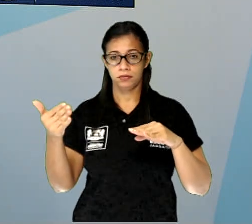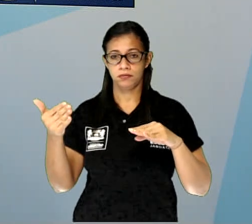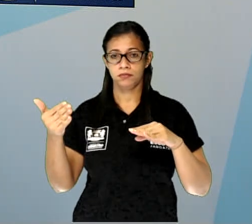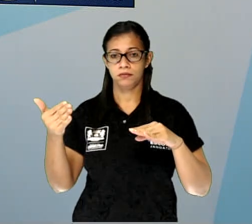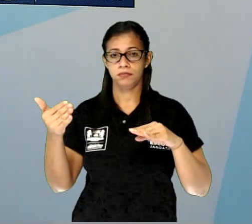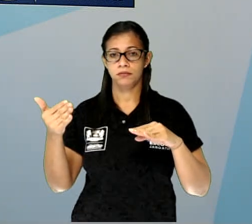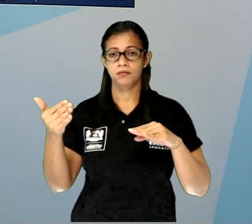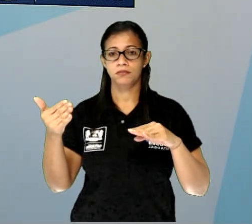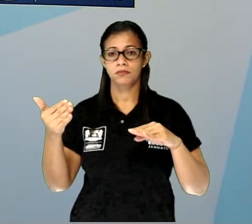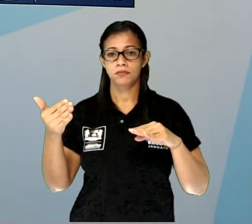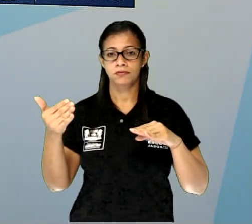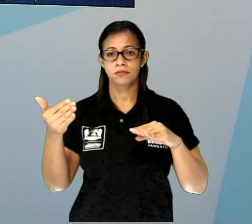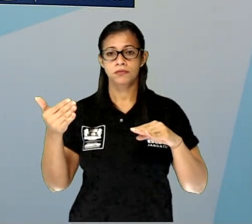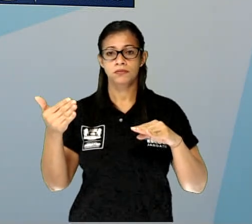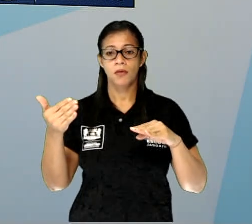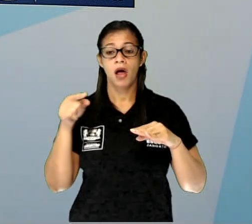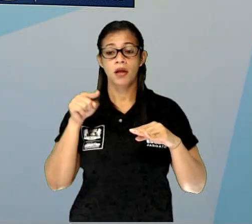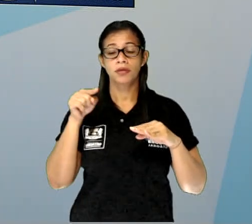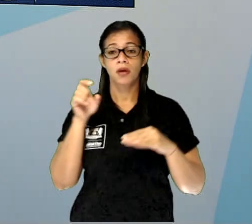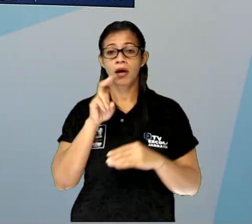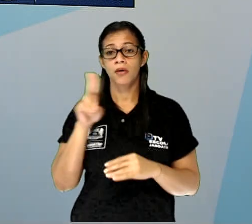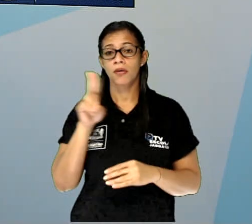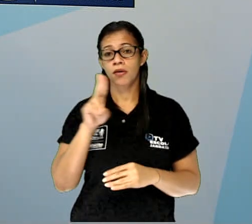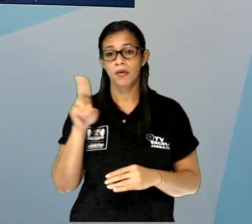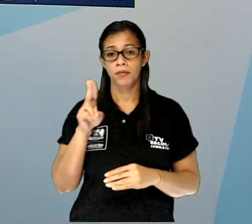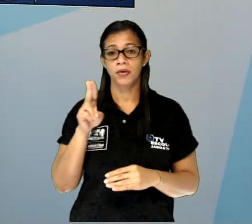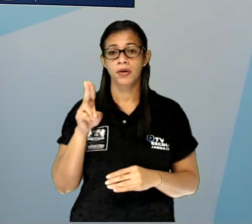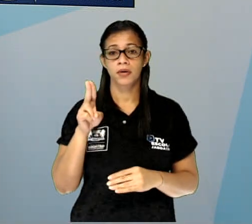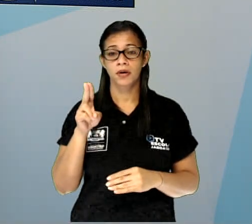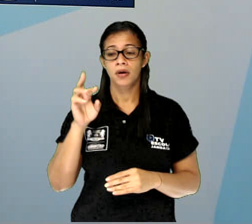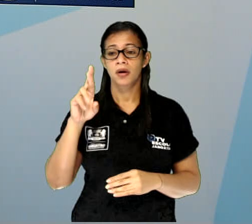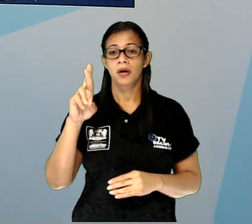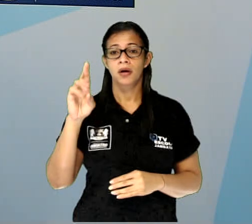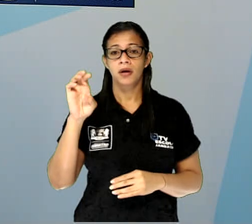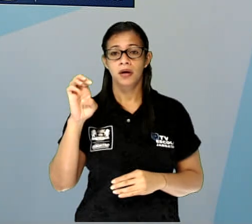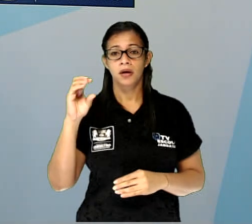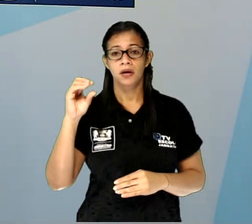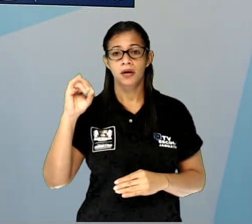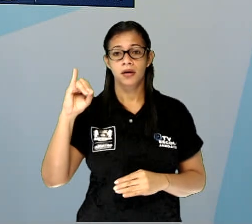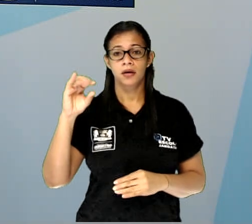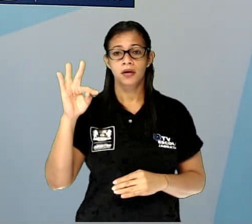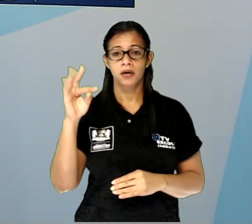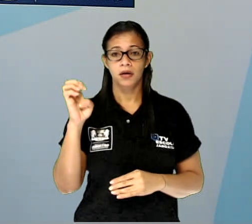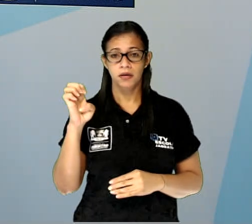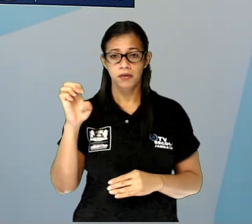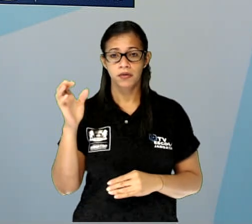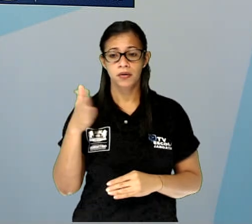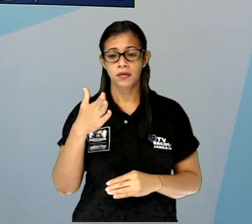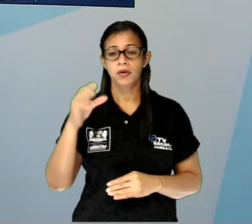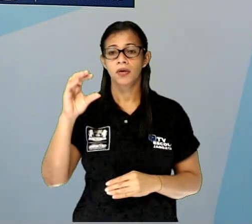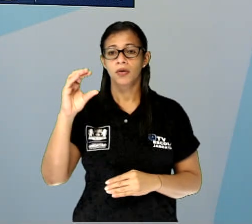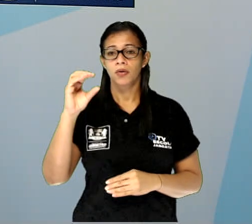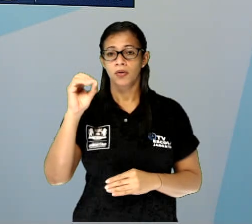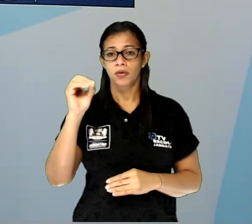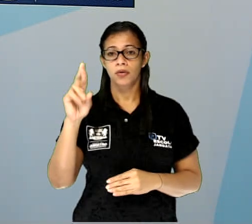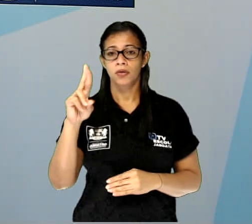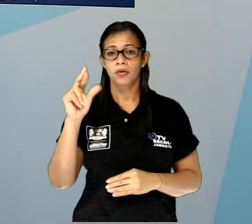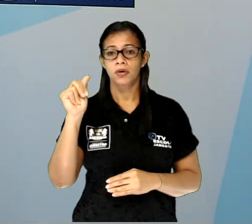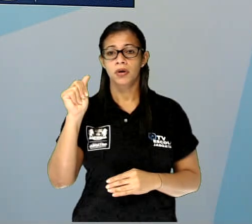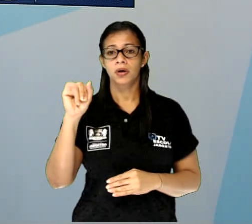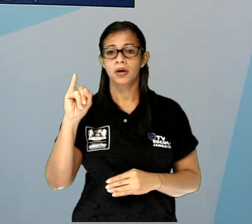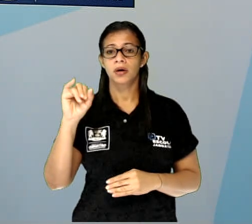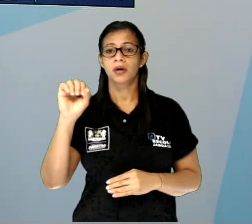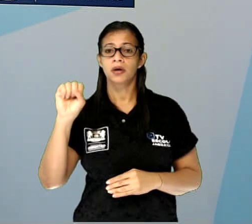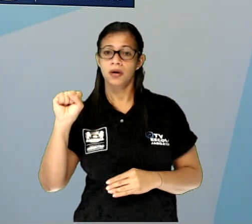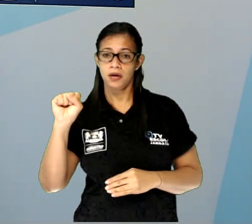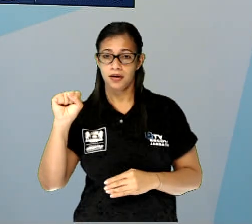de recifes de corais. Vai ter área de costa que você vai perceber que a praia, que é a faixa de